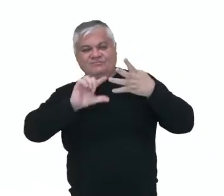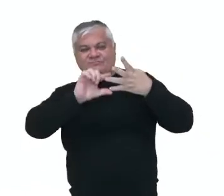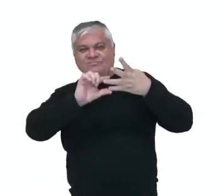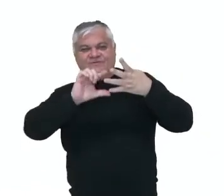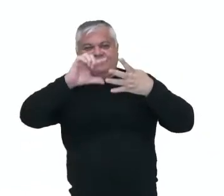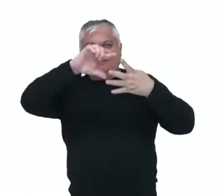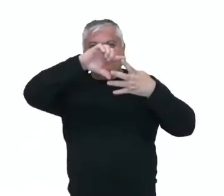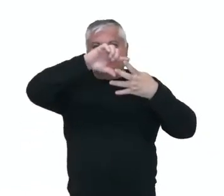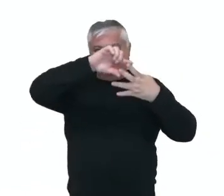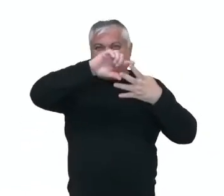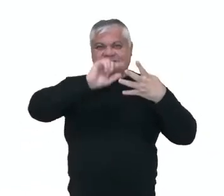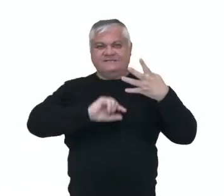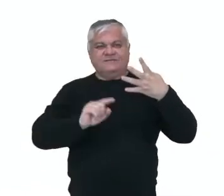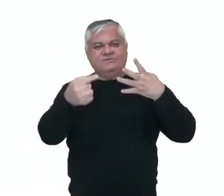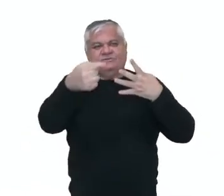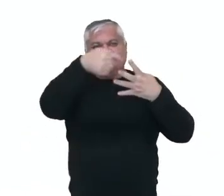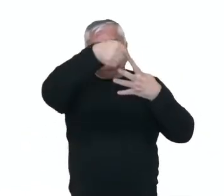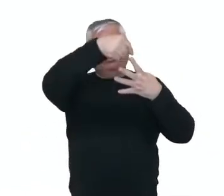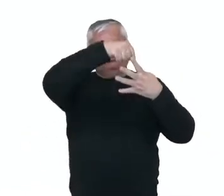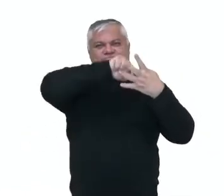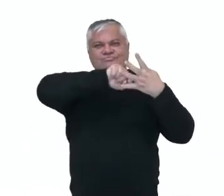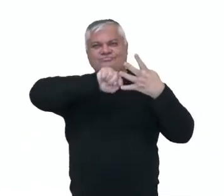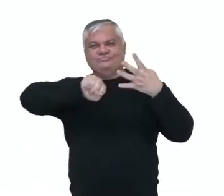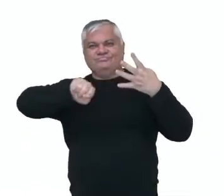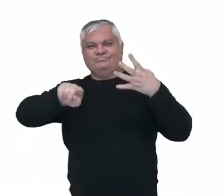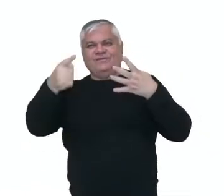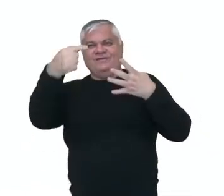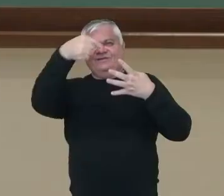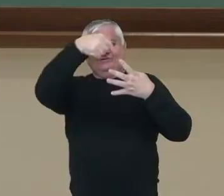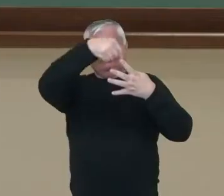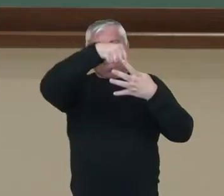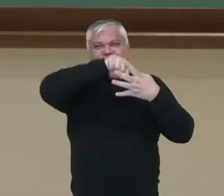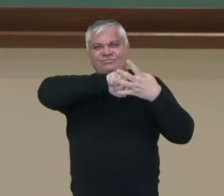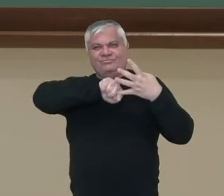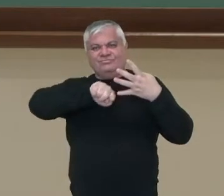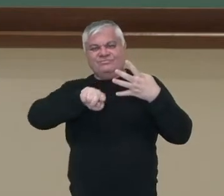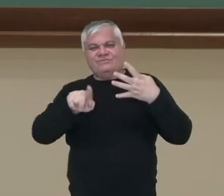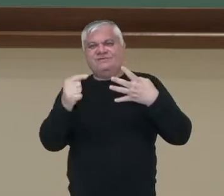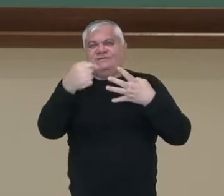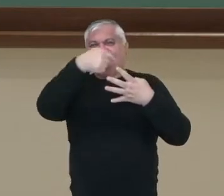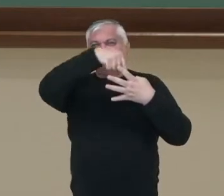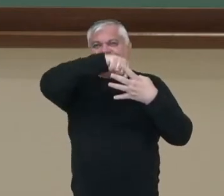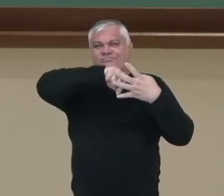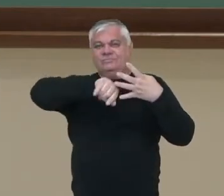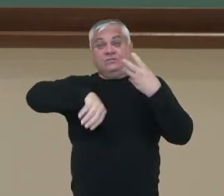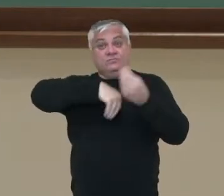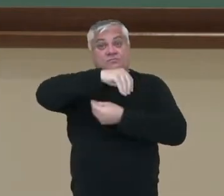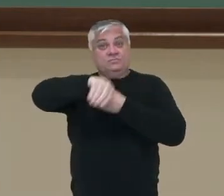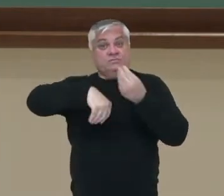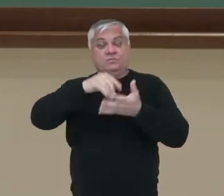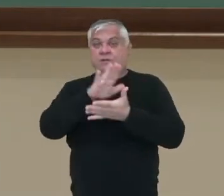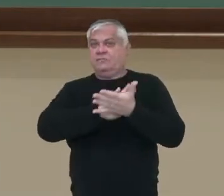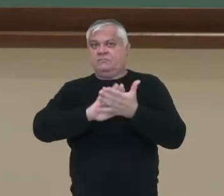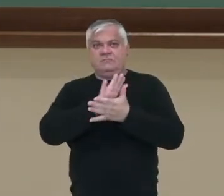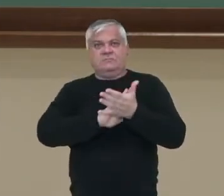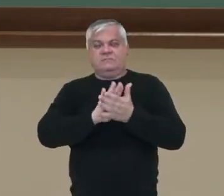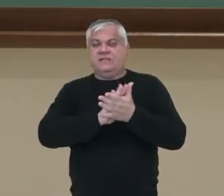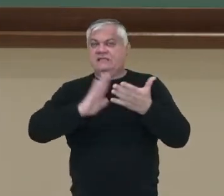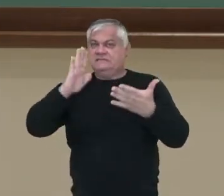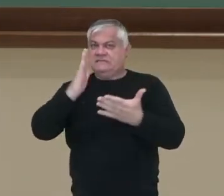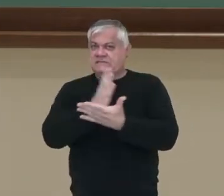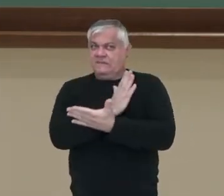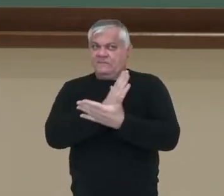ventrículo direito, por onde o sangue vai passar ali, né, não sendo misturado. Então, elas são bem separadas, né,